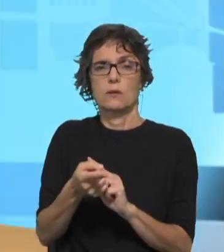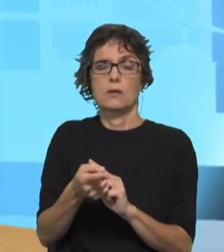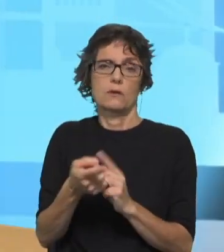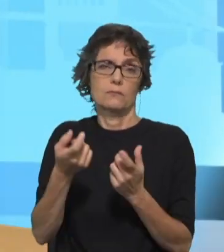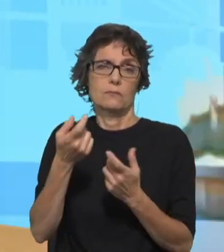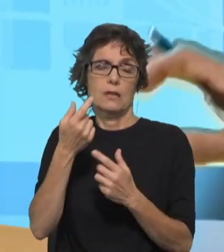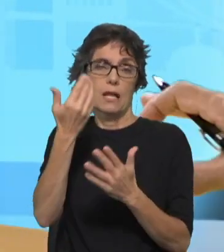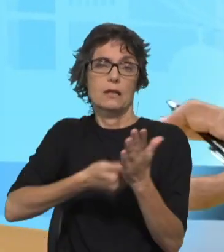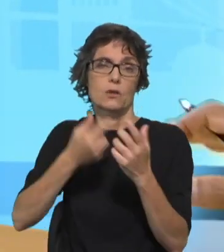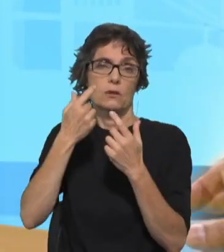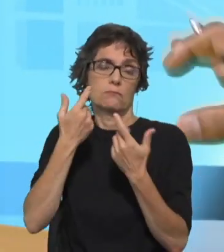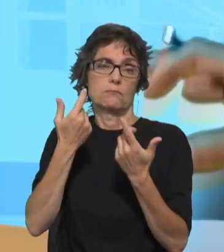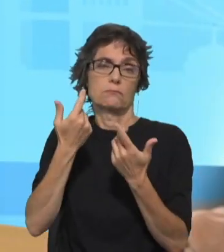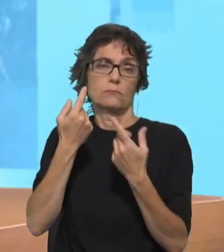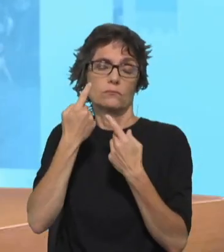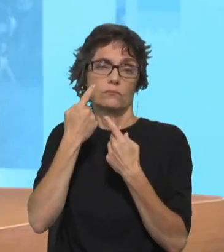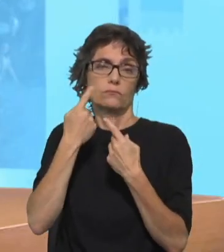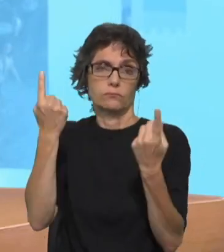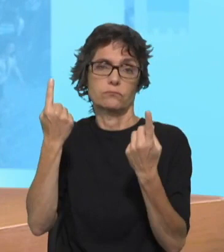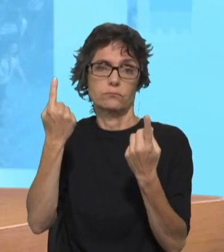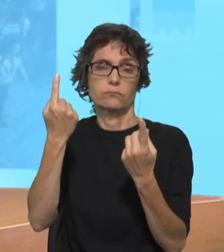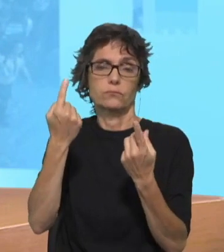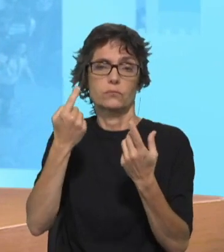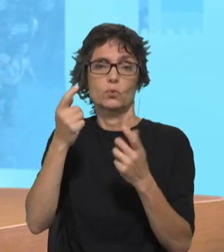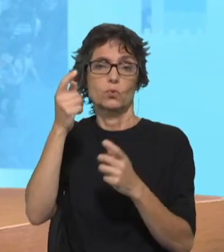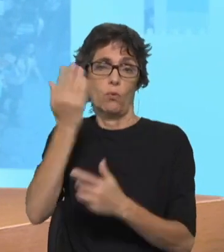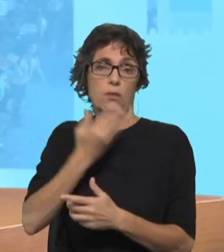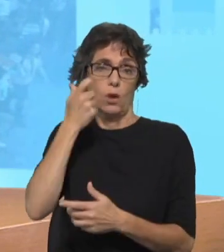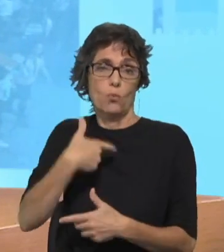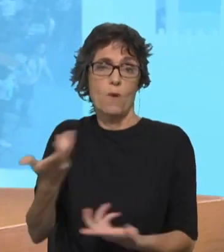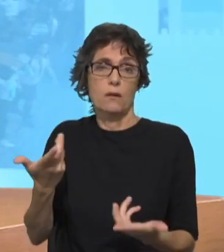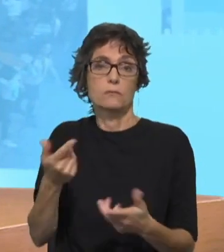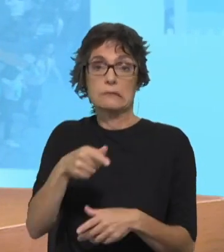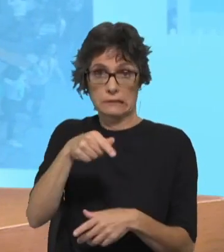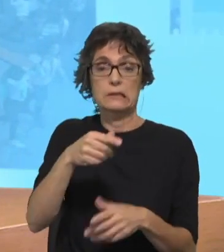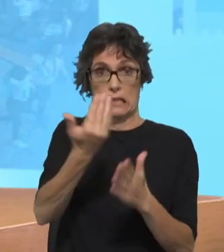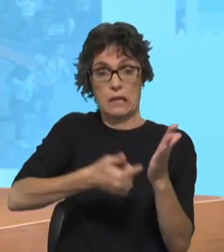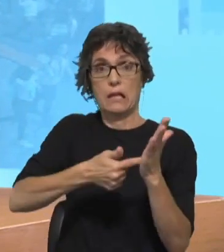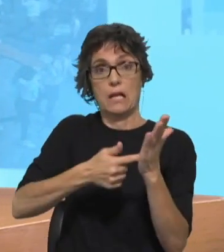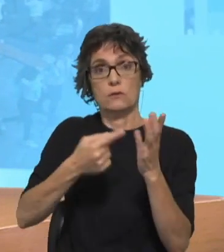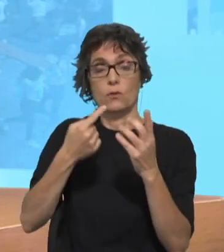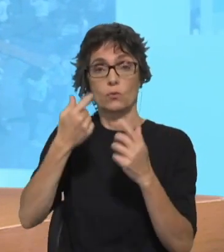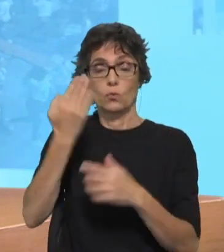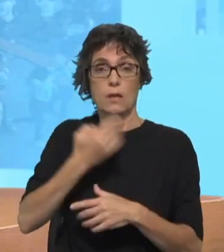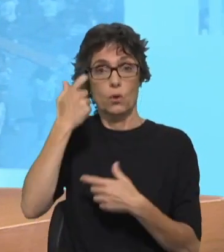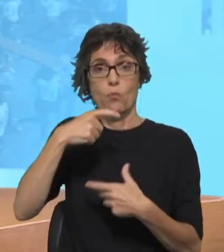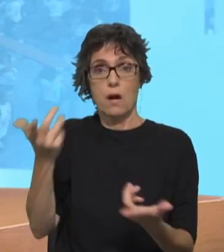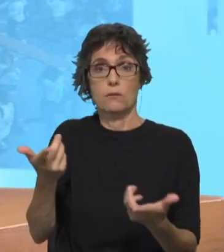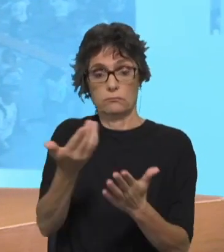Direitos Humanos. Exatamente, que neste caso concreto, aliás, a Declaração tem o artigo 18º, que fala em concreto